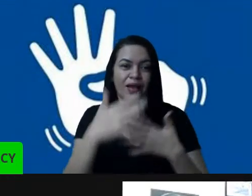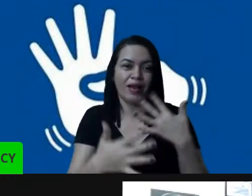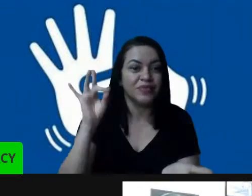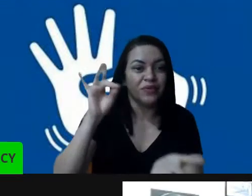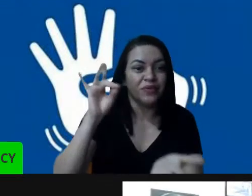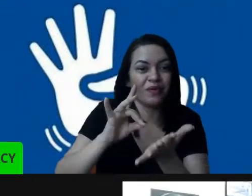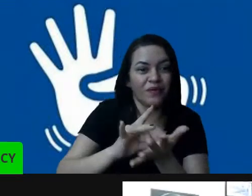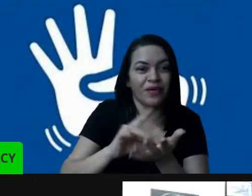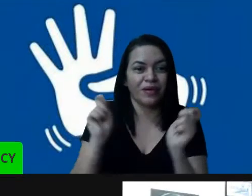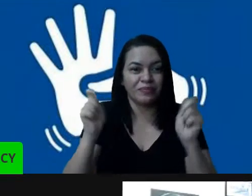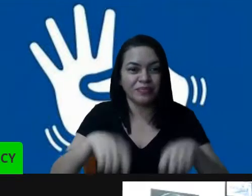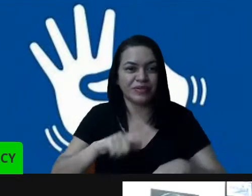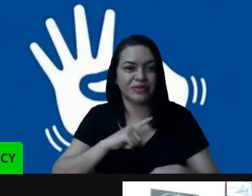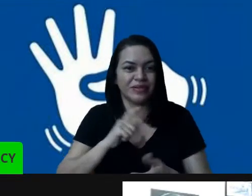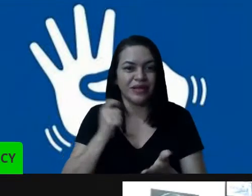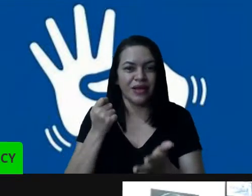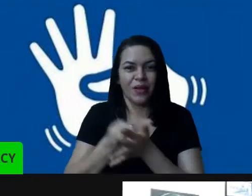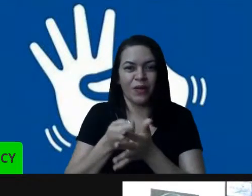obrigação